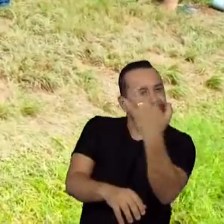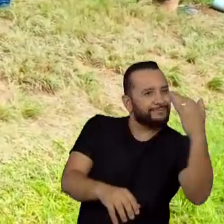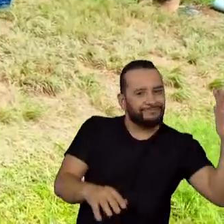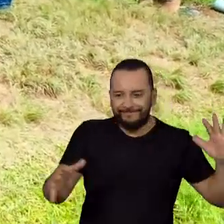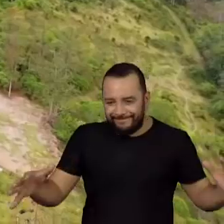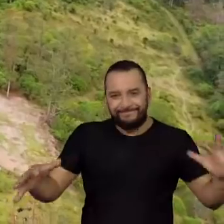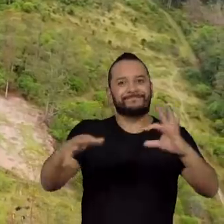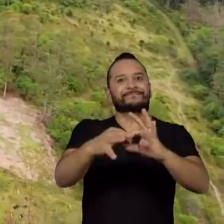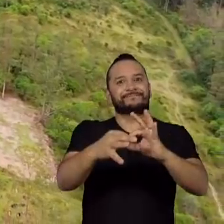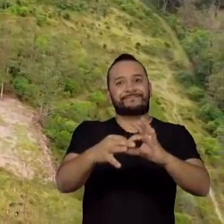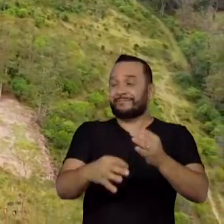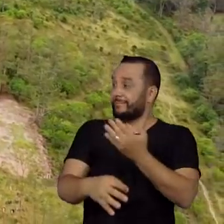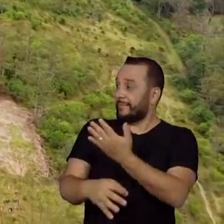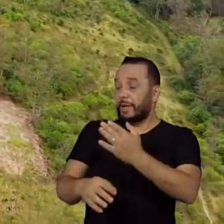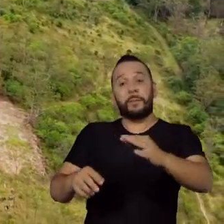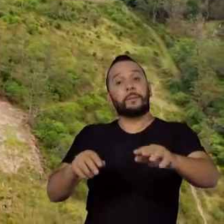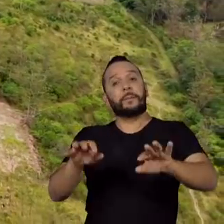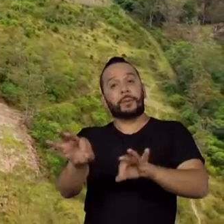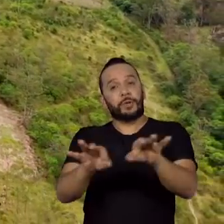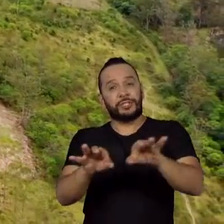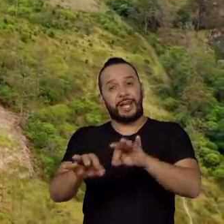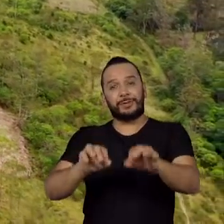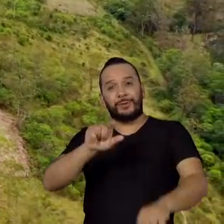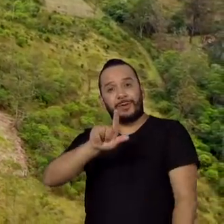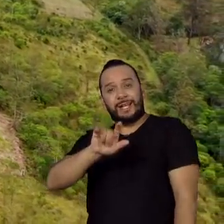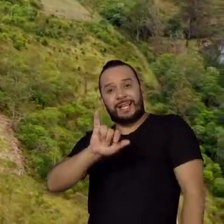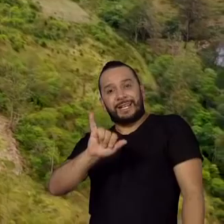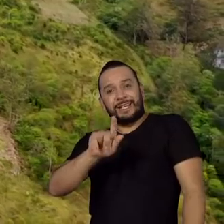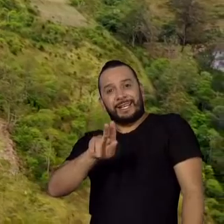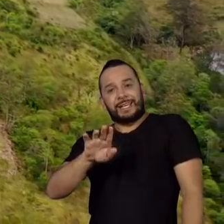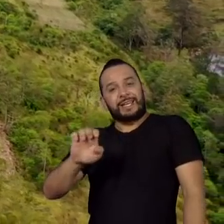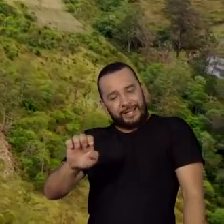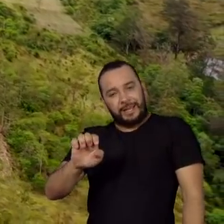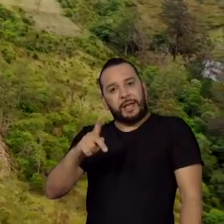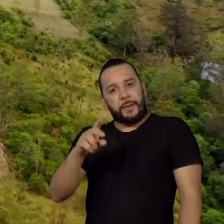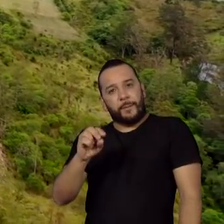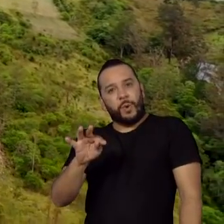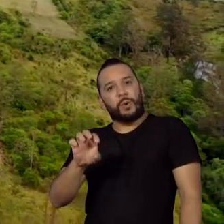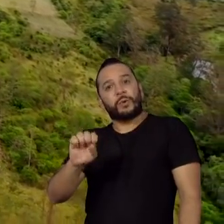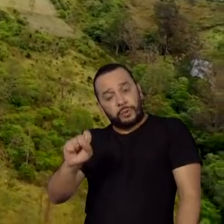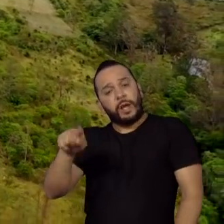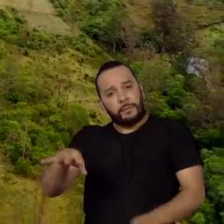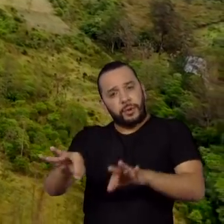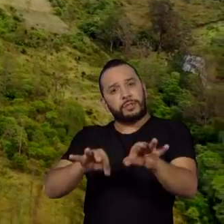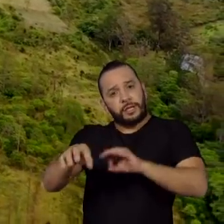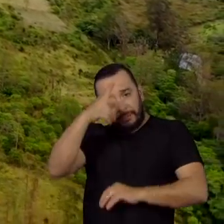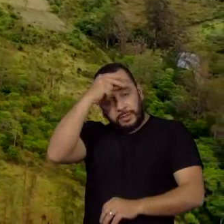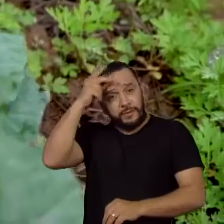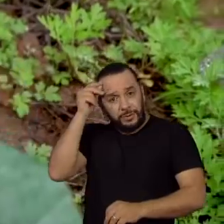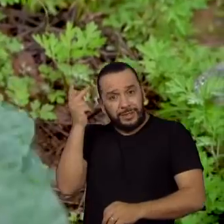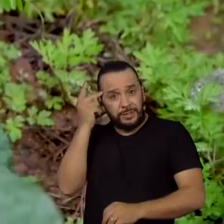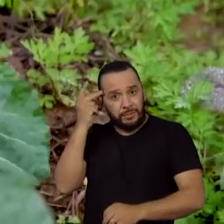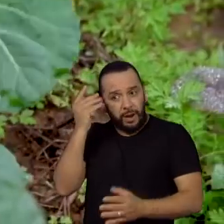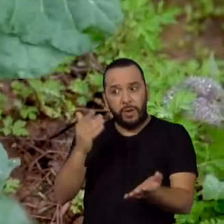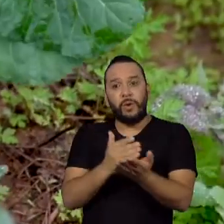projetos como o Ligue os Pontos, da Prefeitura de São Paulo, iniciado em 2018.